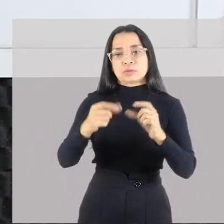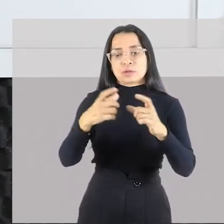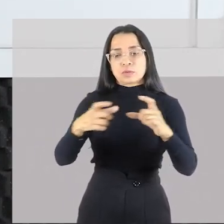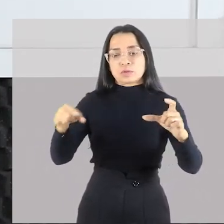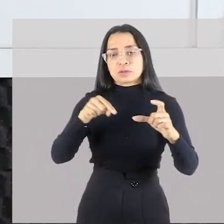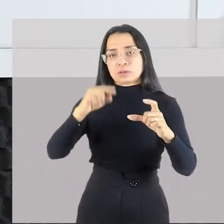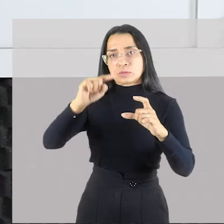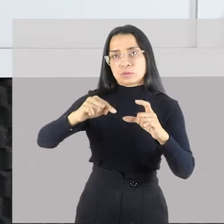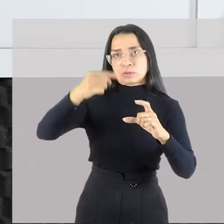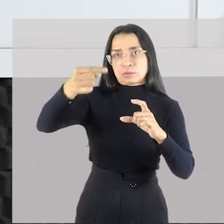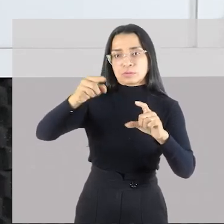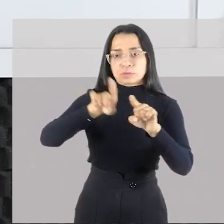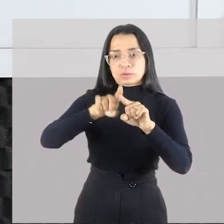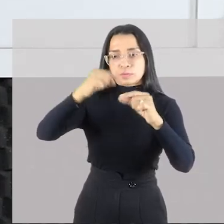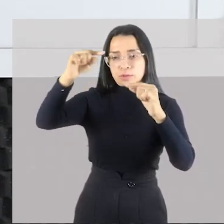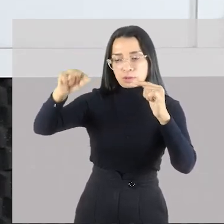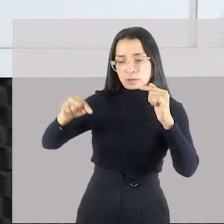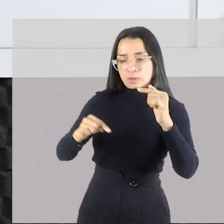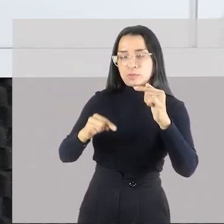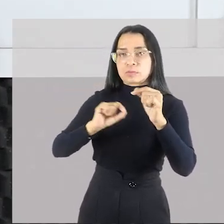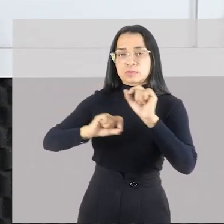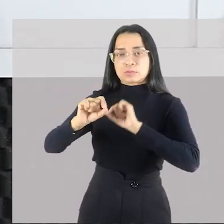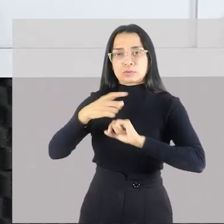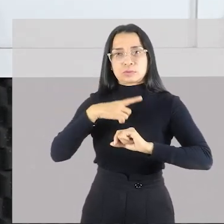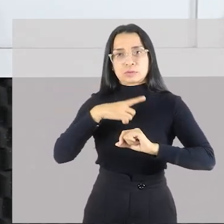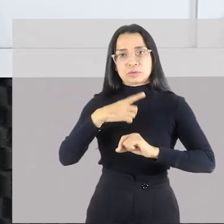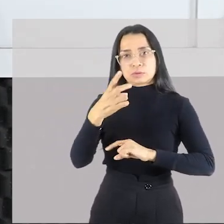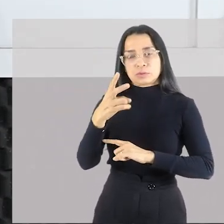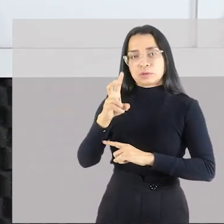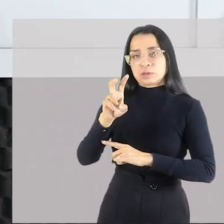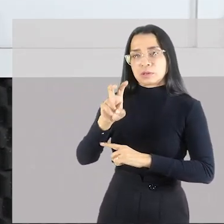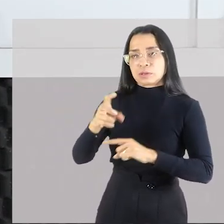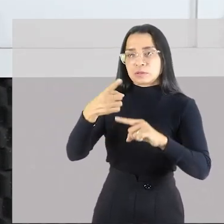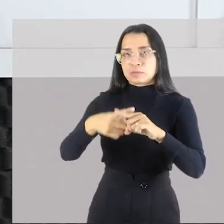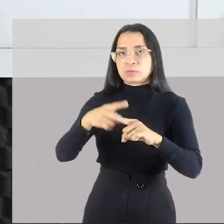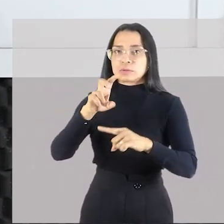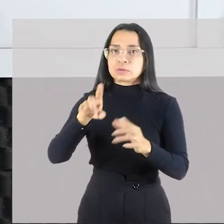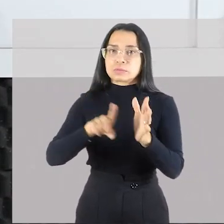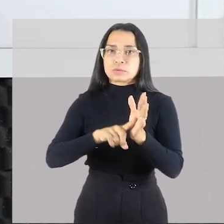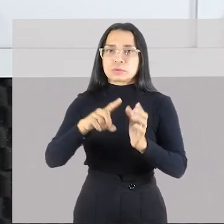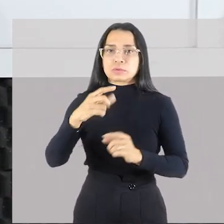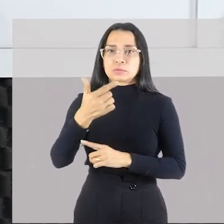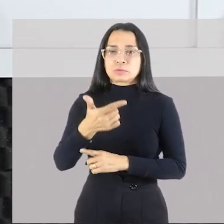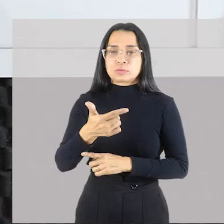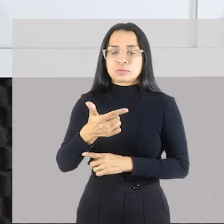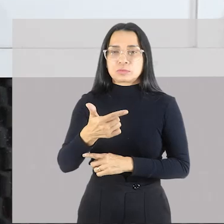de cima como a de baixo. Então nós vamos ter 5 vezes menos 2,